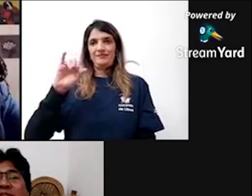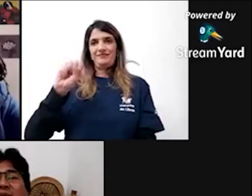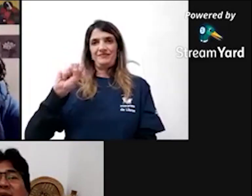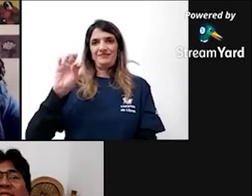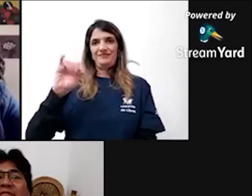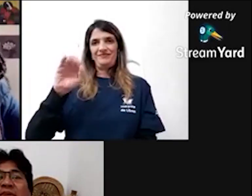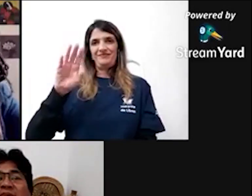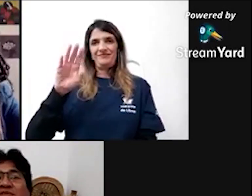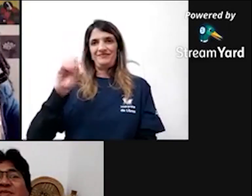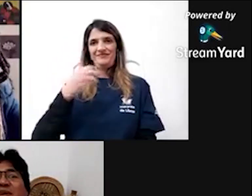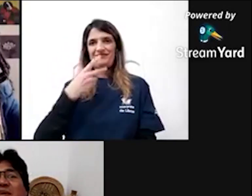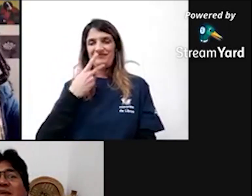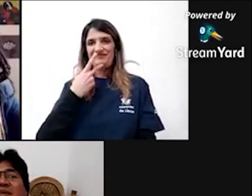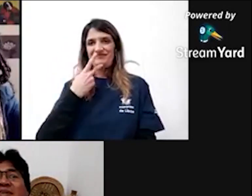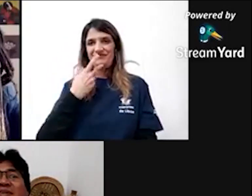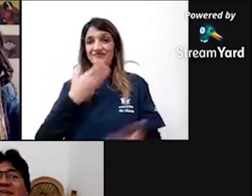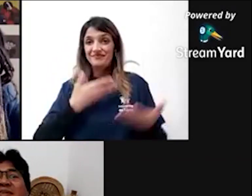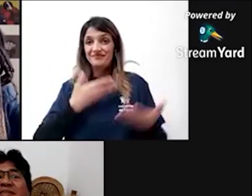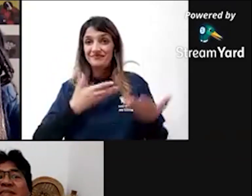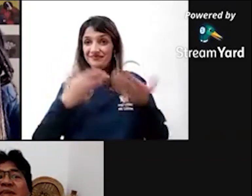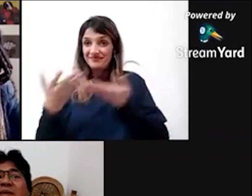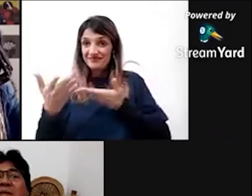Cristino, Bom, Jussara, que é e eu te isso? convido agora.